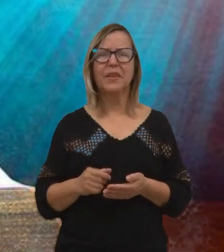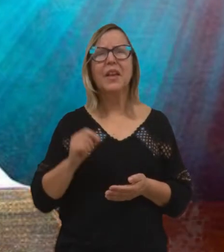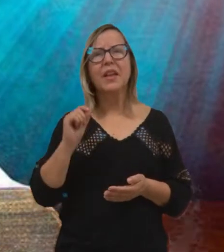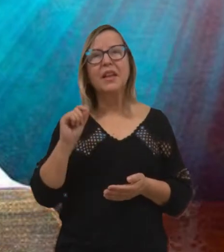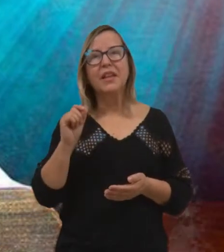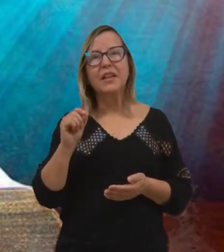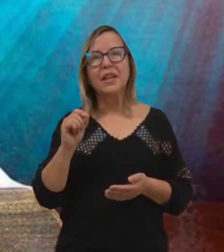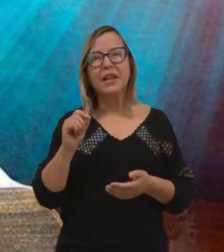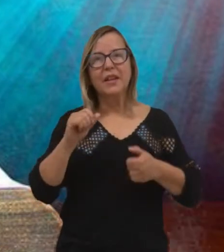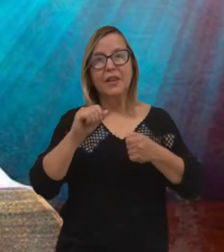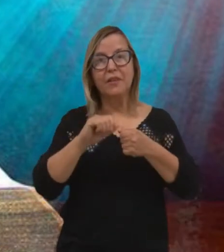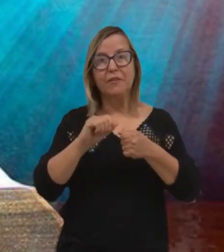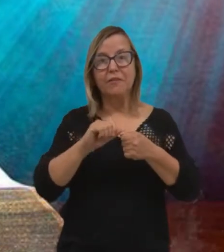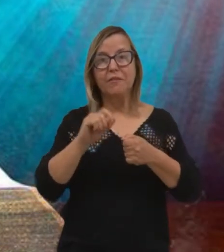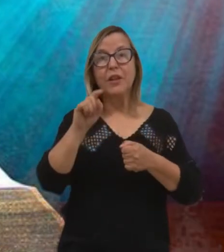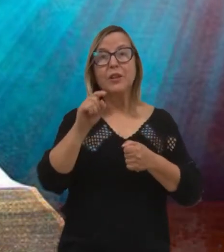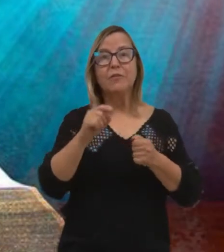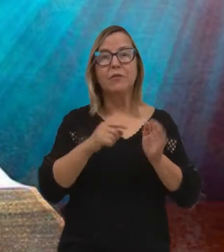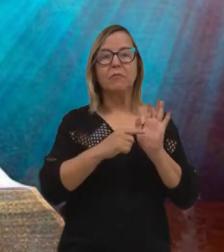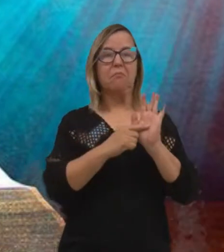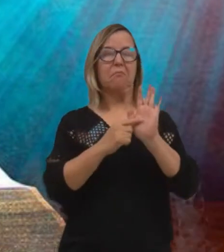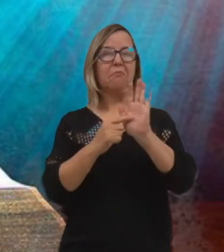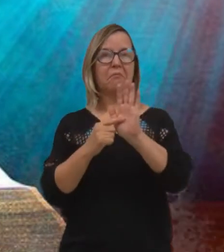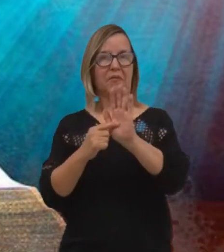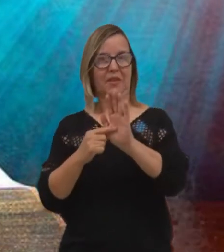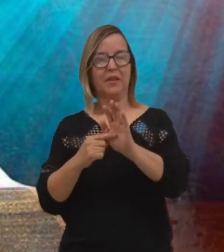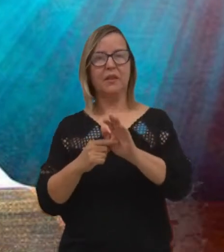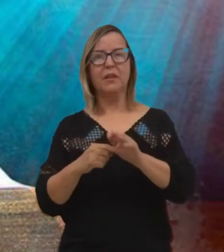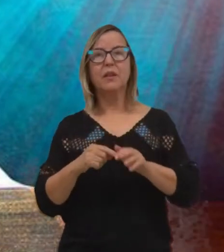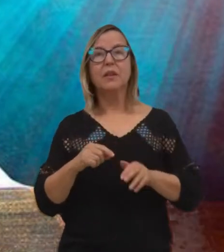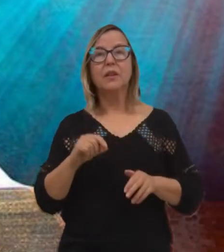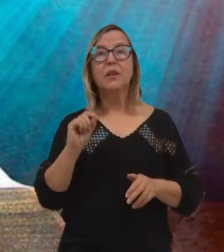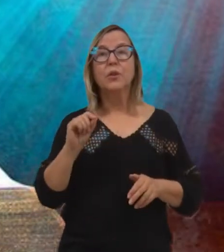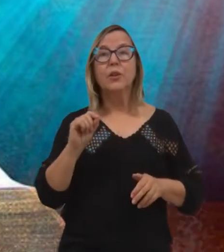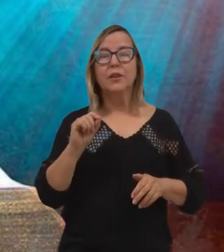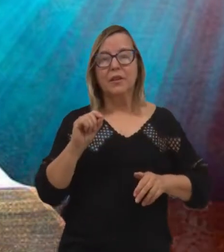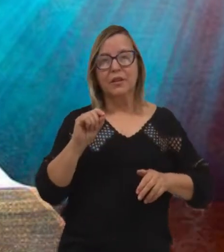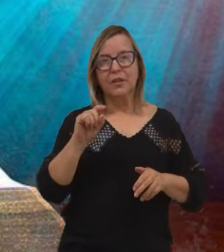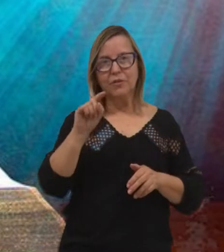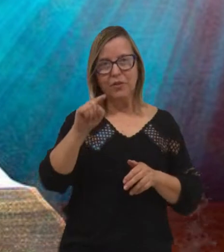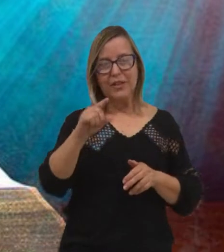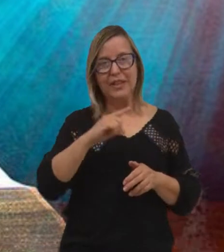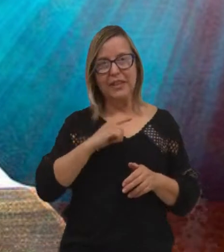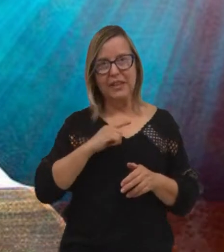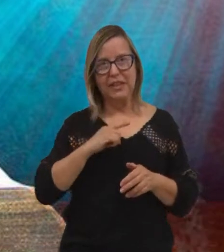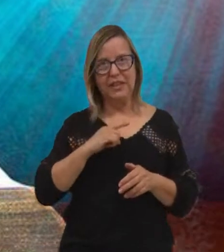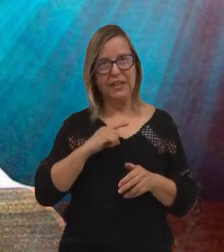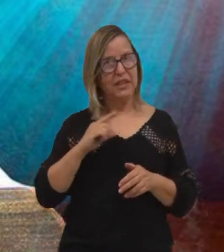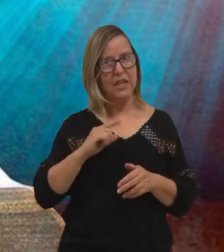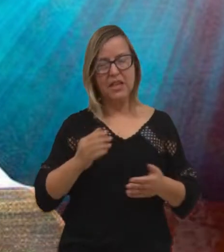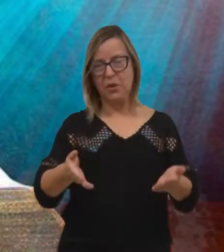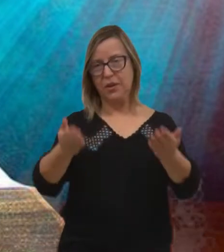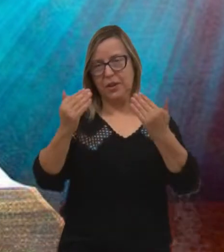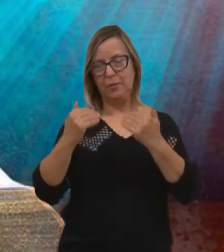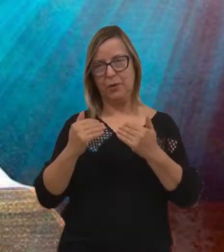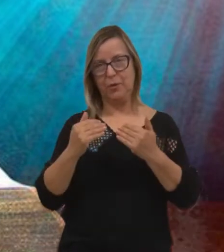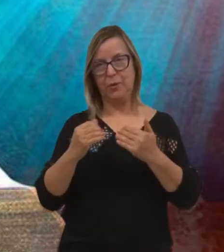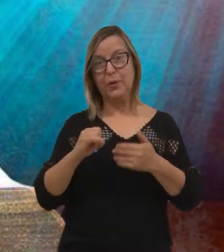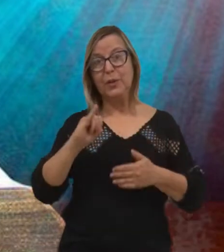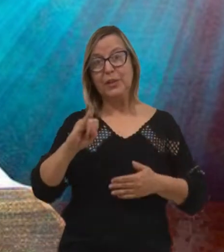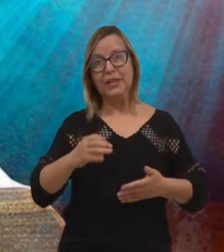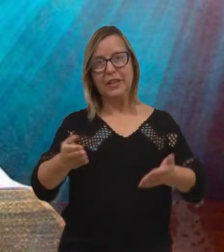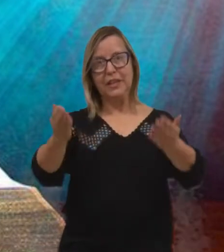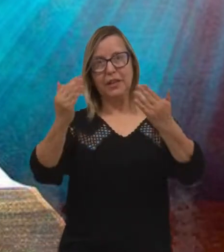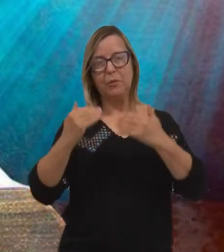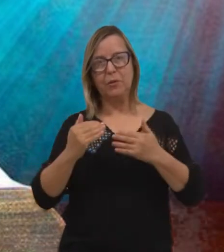que te faz sobressair? E que tens tu que não tenhas recebido? E se o recebeste,